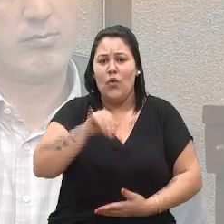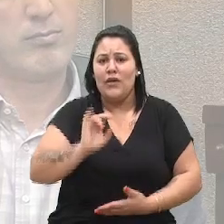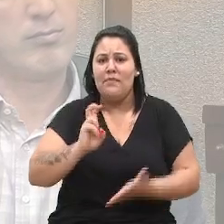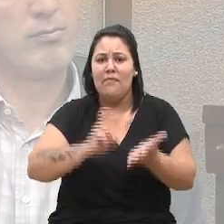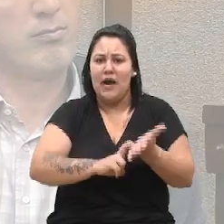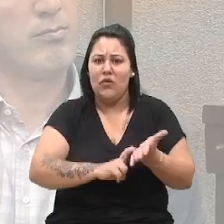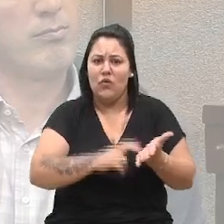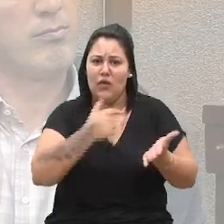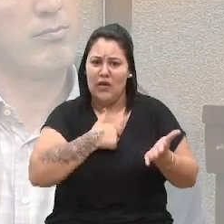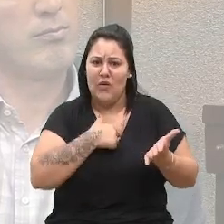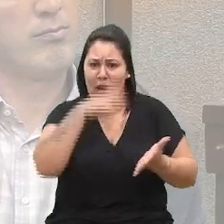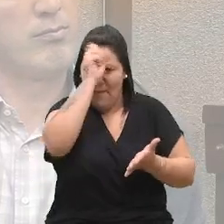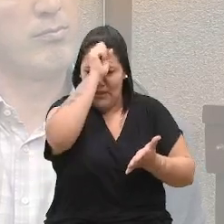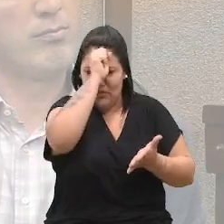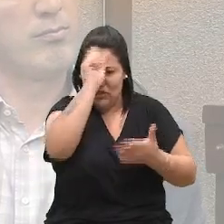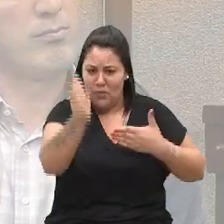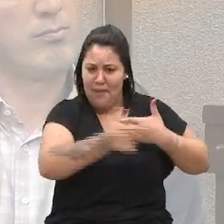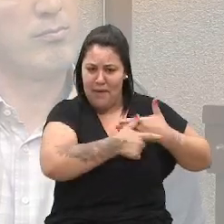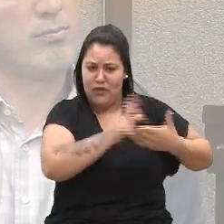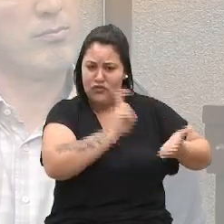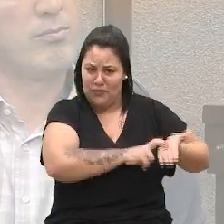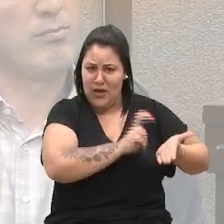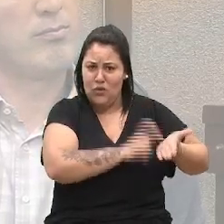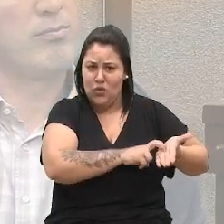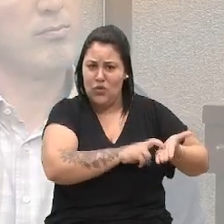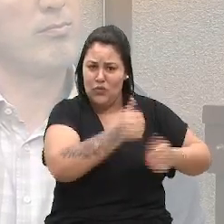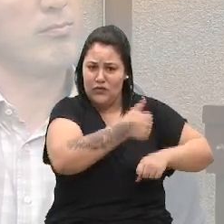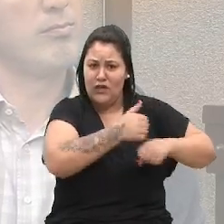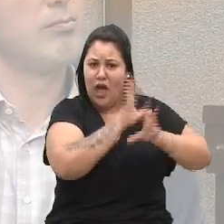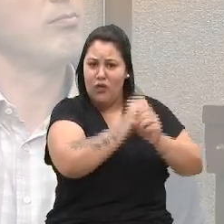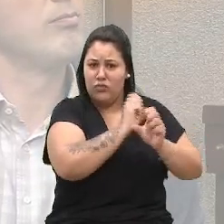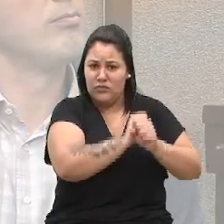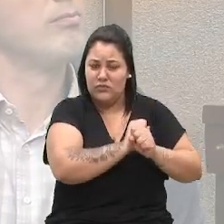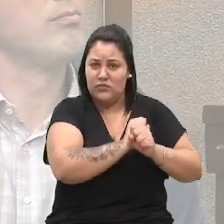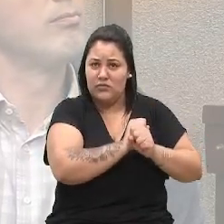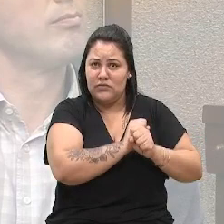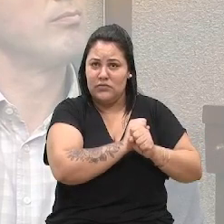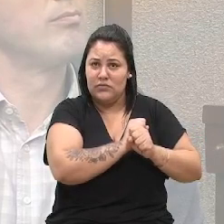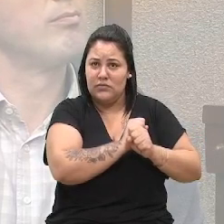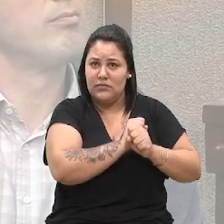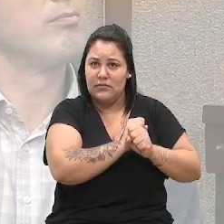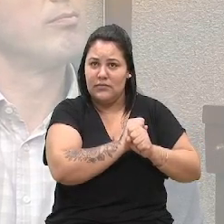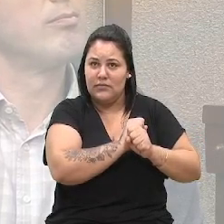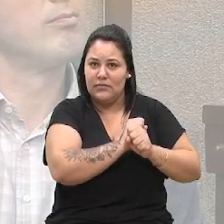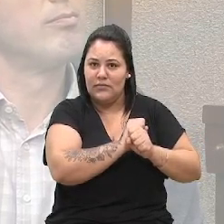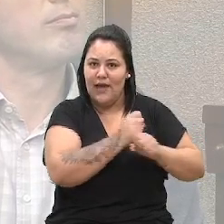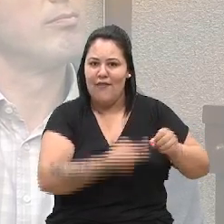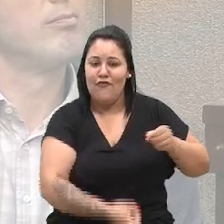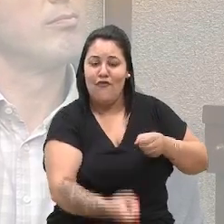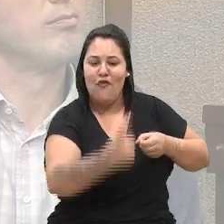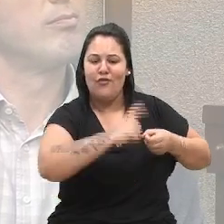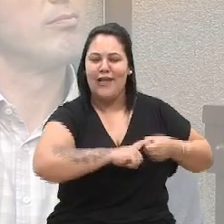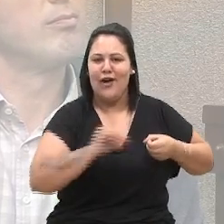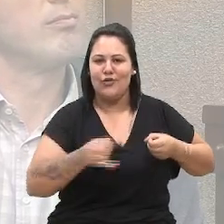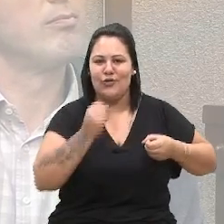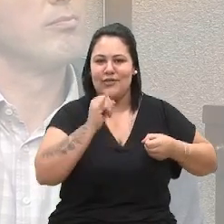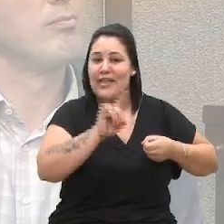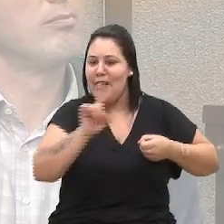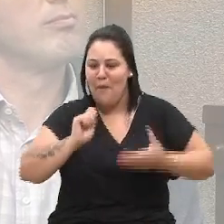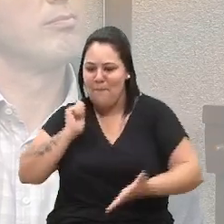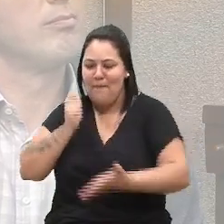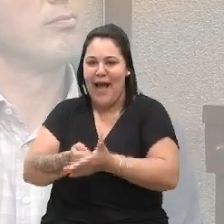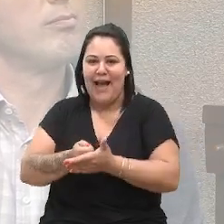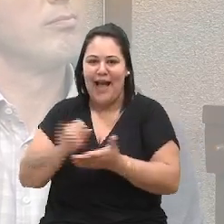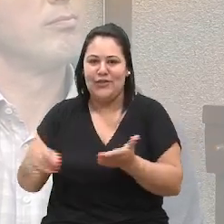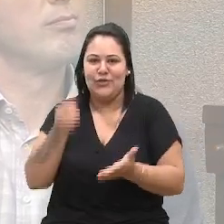eu aprendi como bancário é receber juros e não pagar juros. Por isso que a gente economiza,